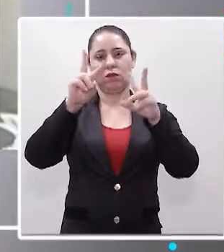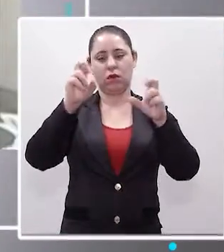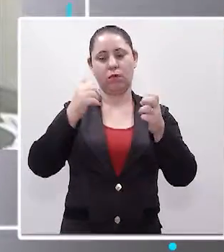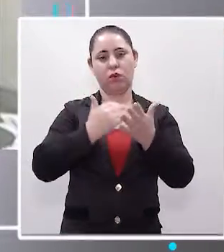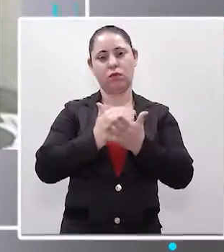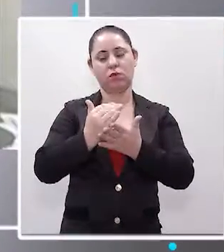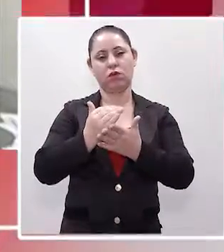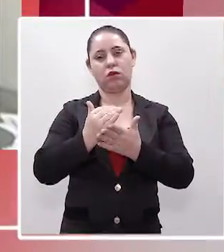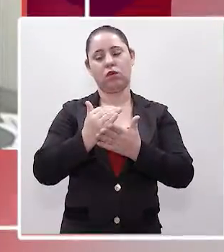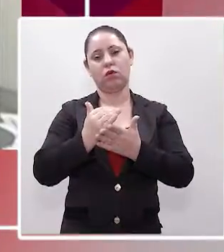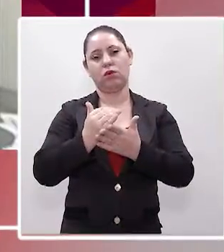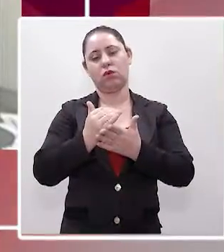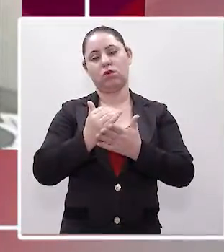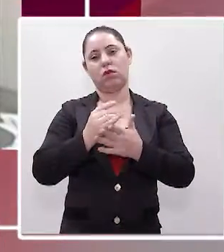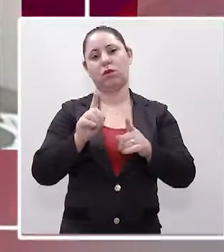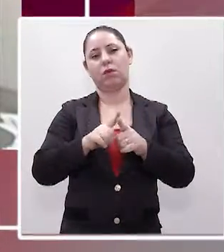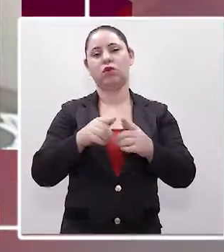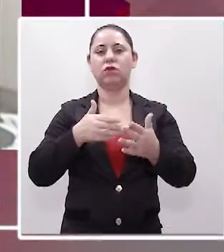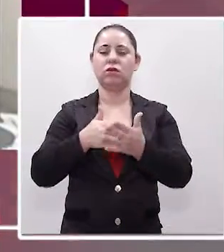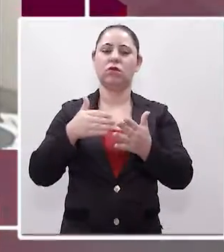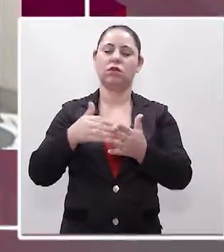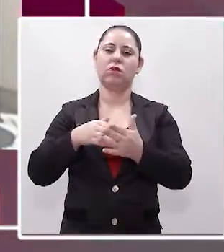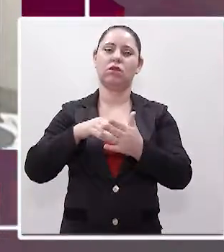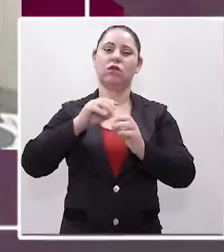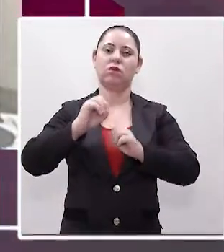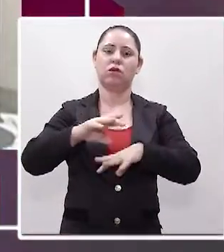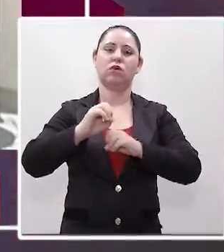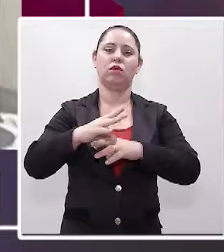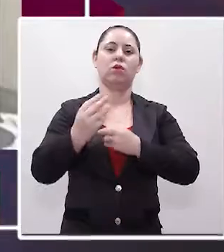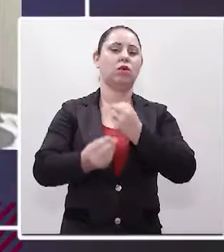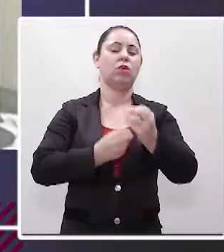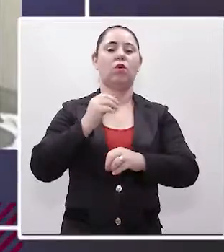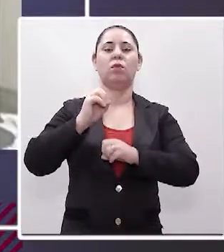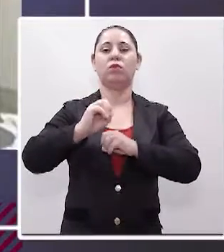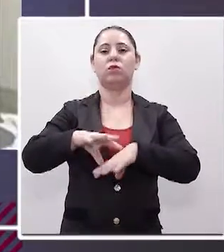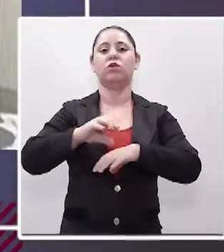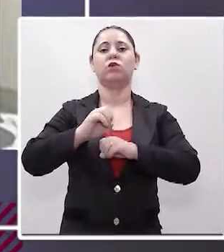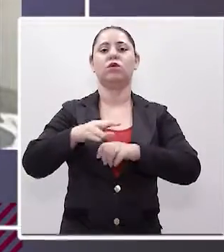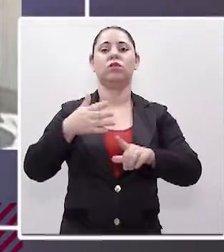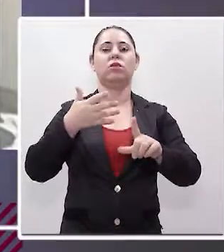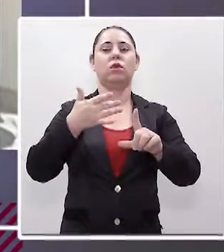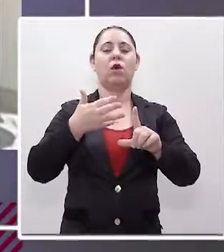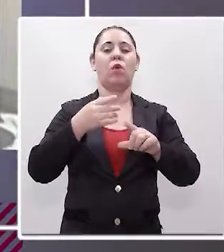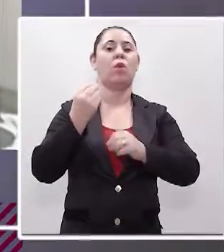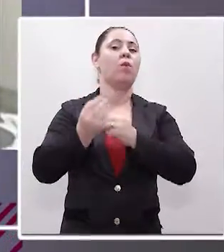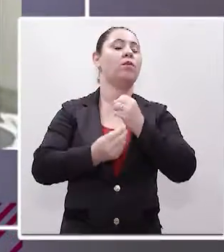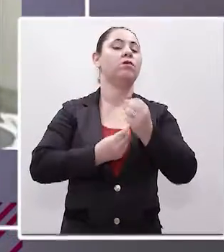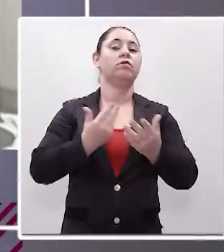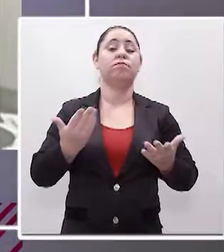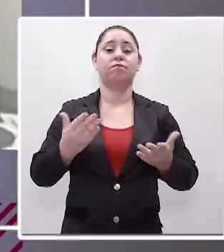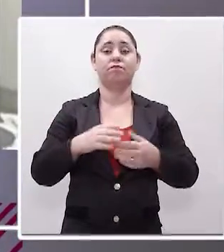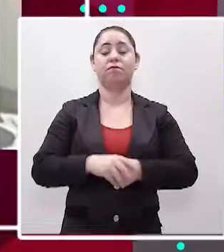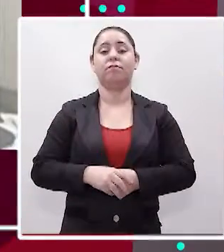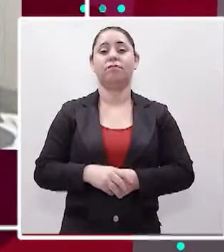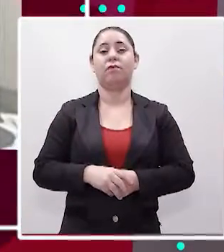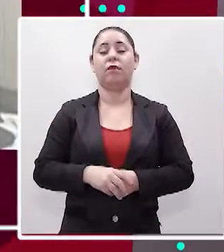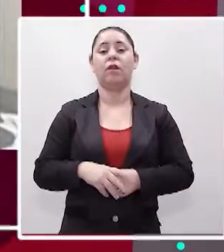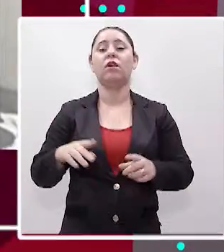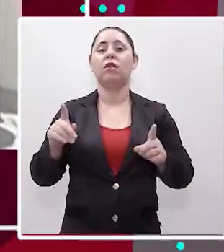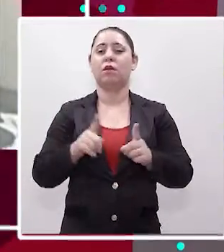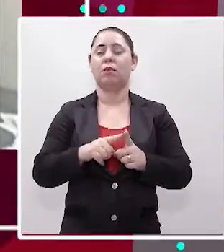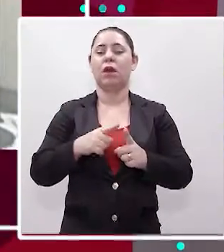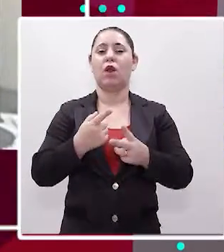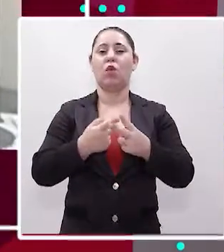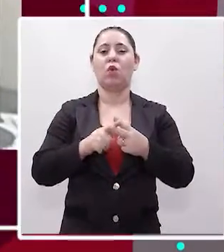tema que nós conversamos lá no começo do programa foi sobre os desafios da educação. Como que o ensino seria